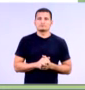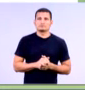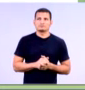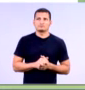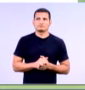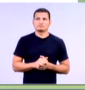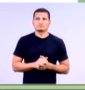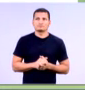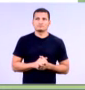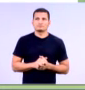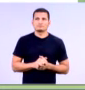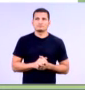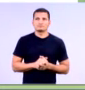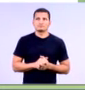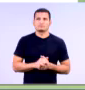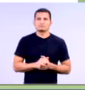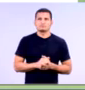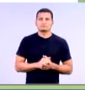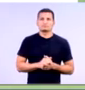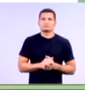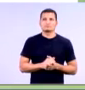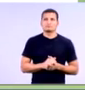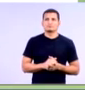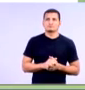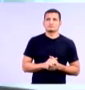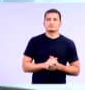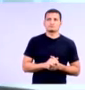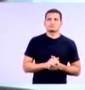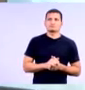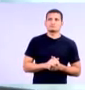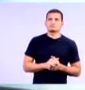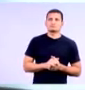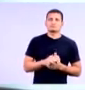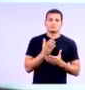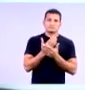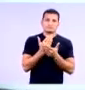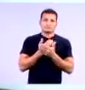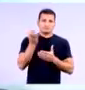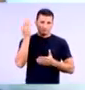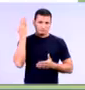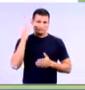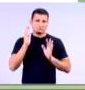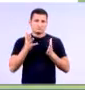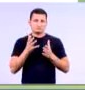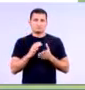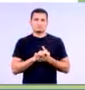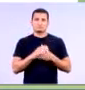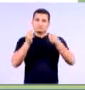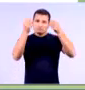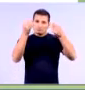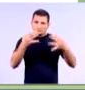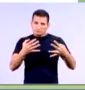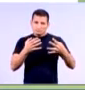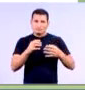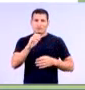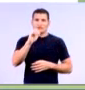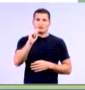grande aqui para a gente não ter problema. E na aula anterior, nós definimos os atributos dessa conta corrente. Olha